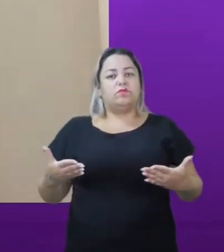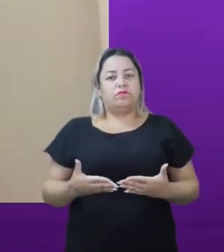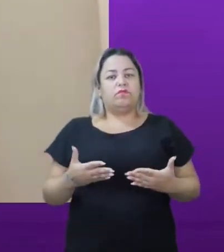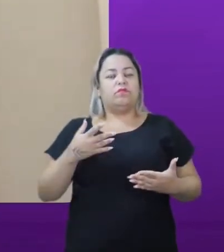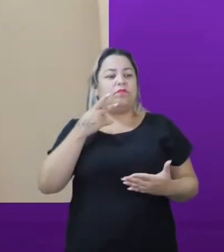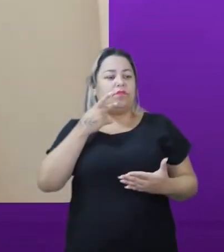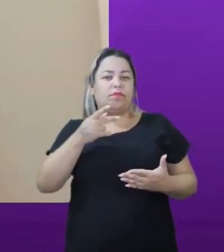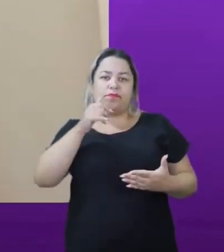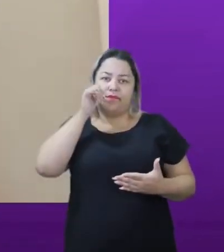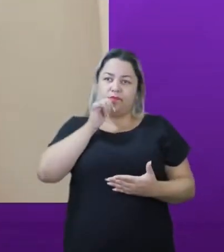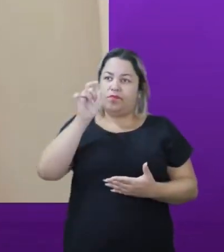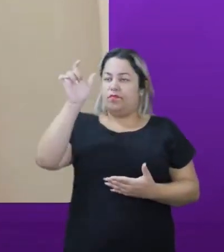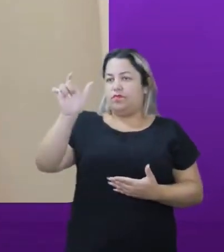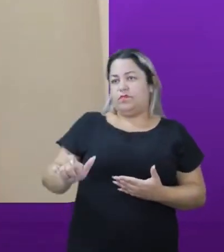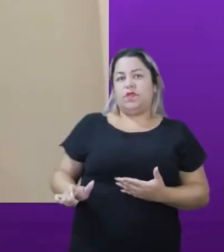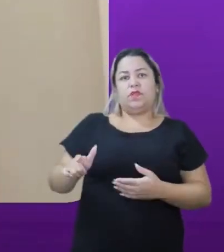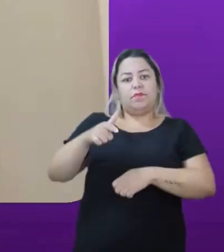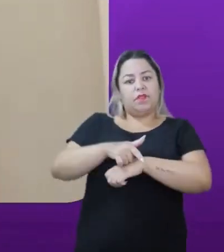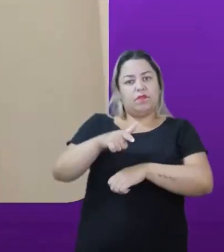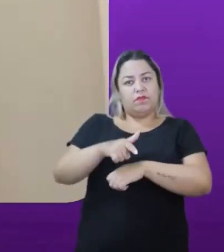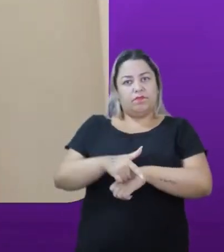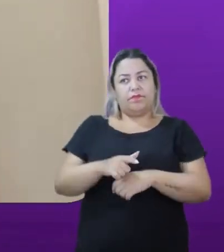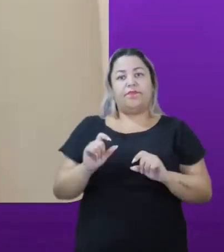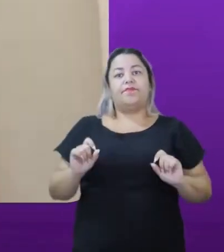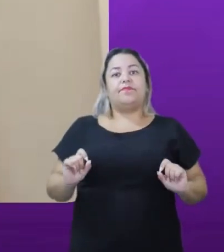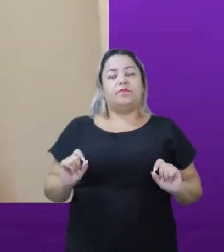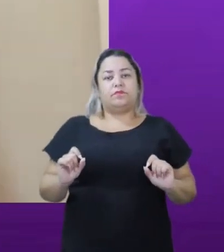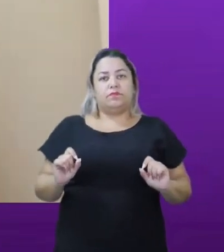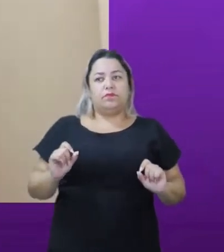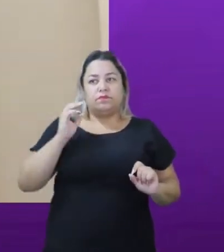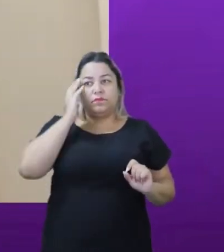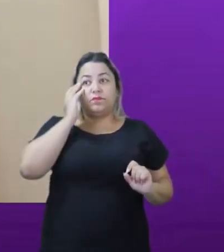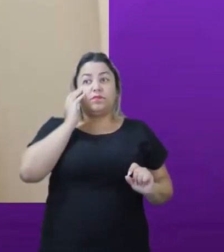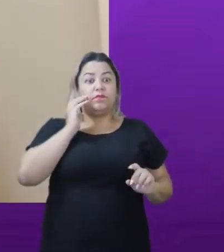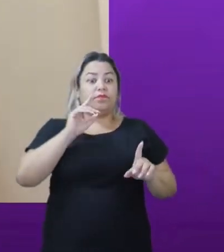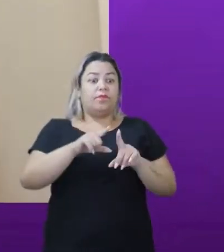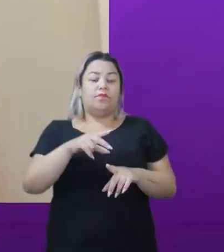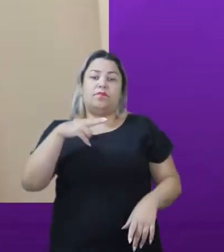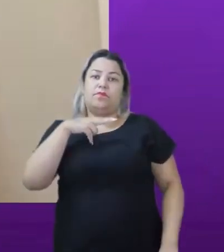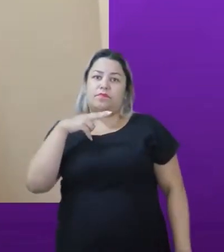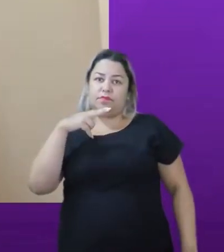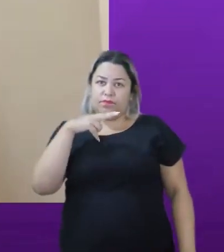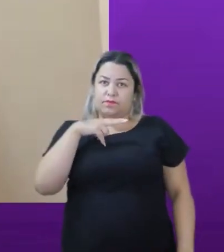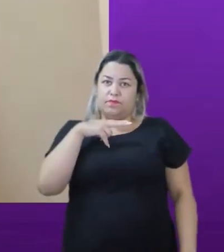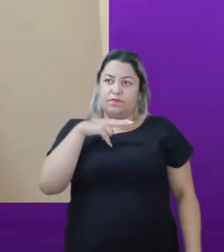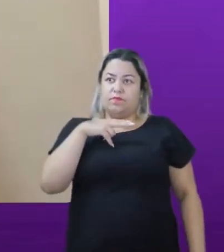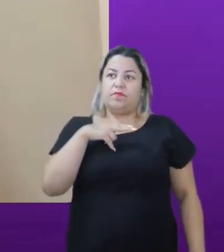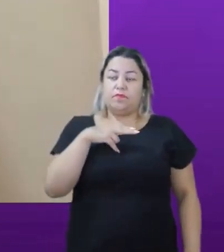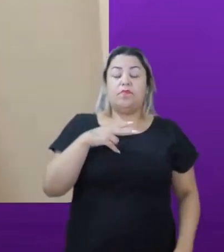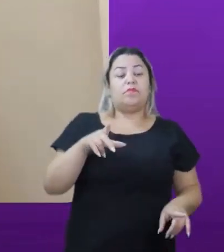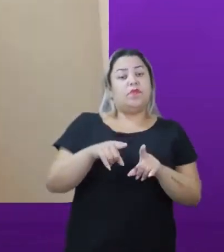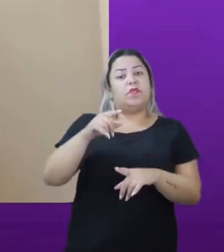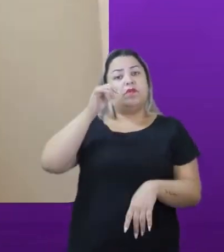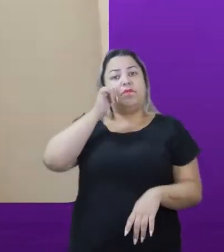esse lugar das mulheres do papel, né, privado, digamos, né, do papel